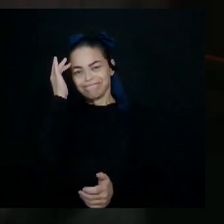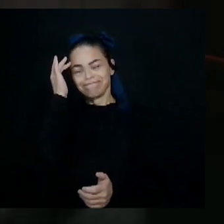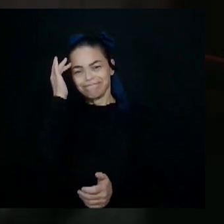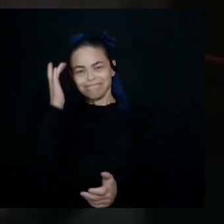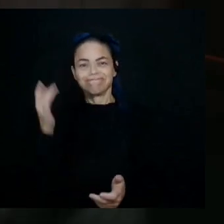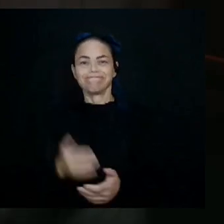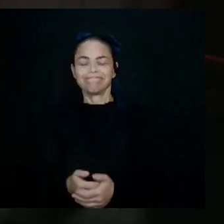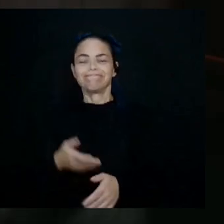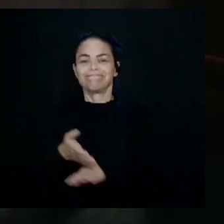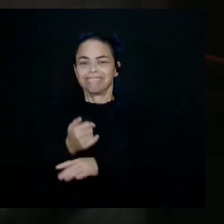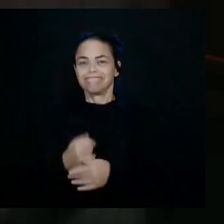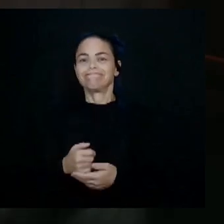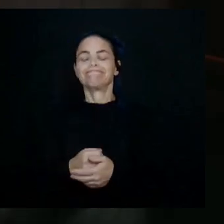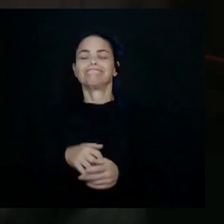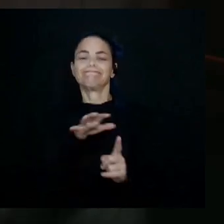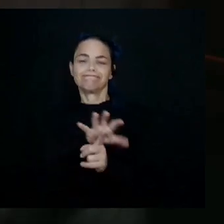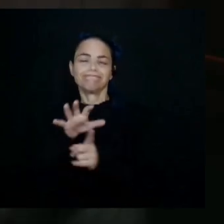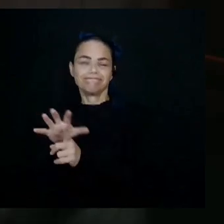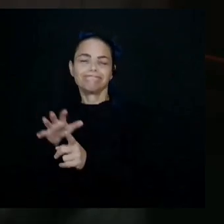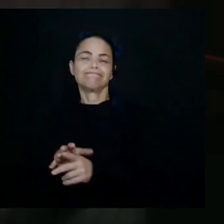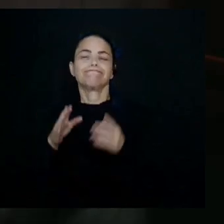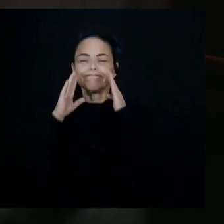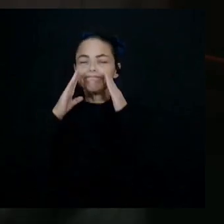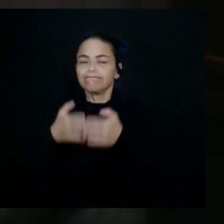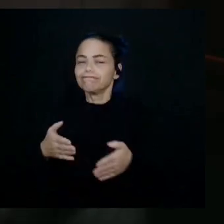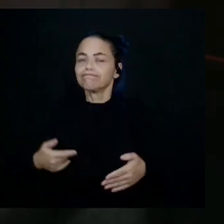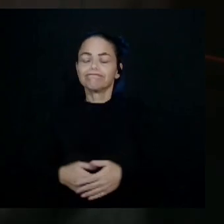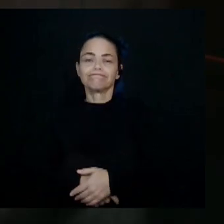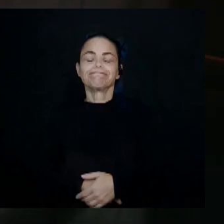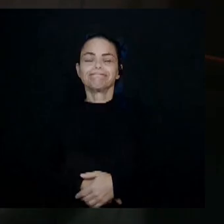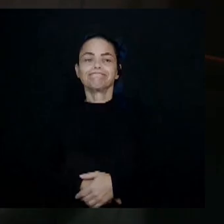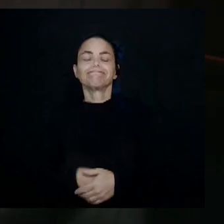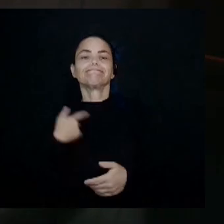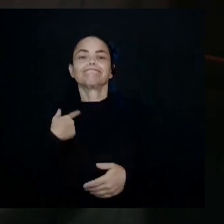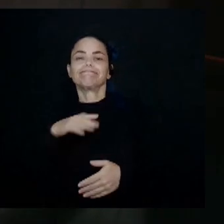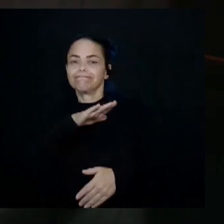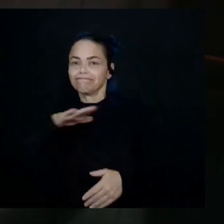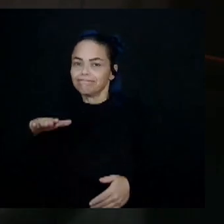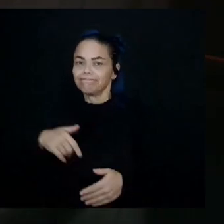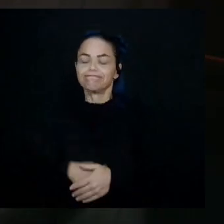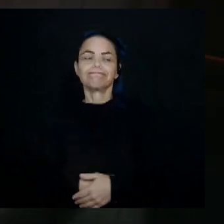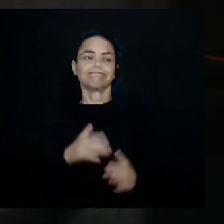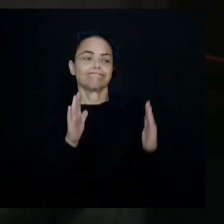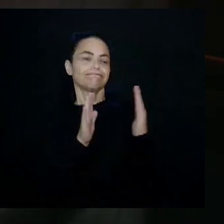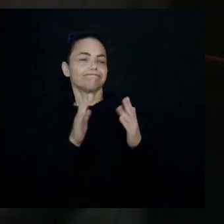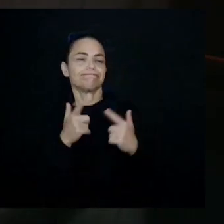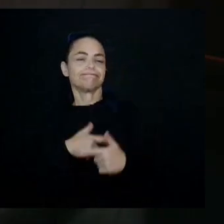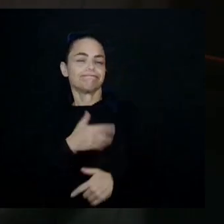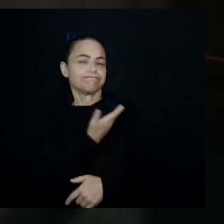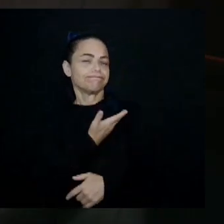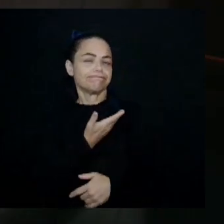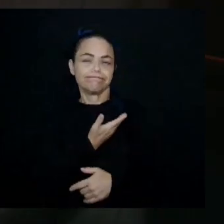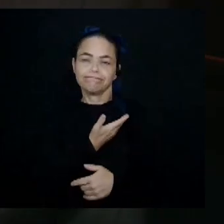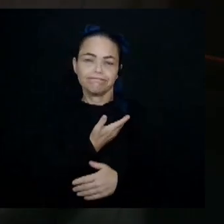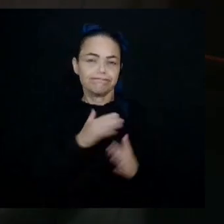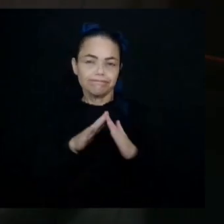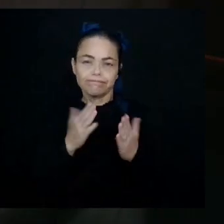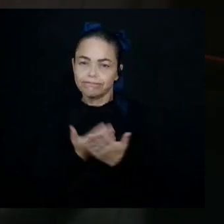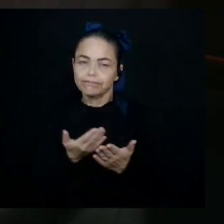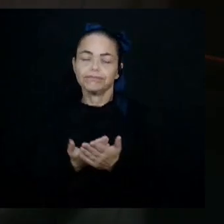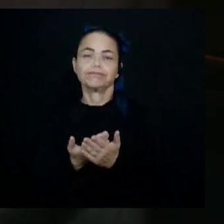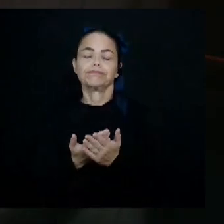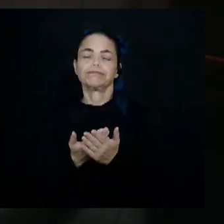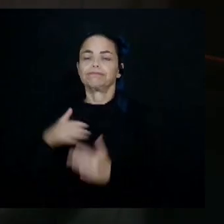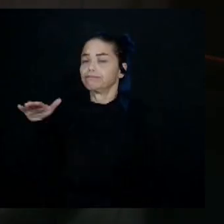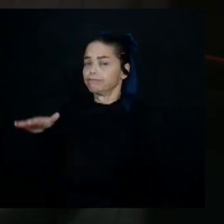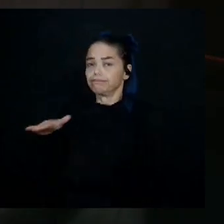pode impactar o foco, a autoimagem da criança frente aos colegas. Eu digo ambiente escolar porque a gente está falando, né, de crianças,